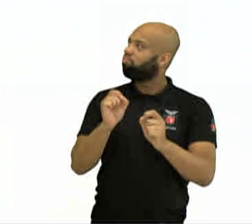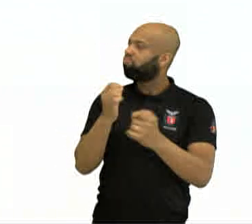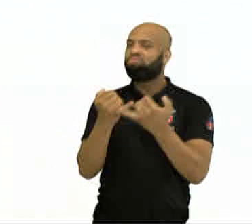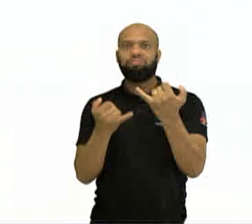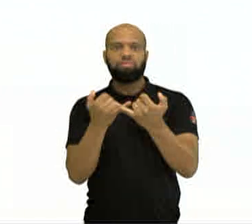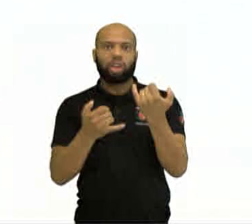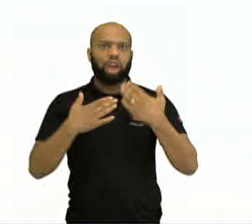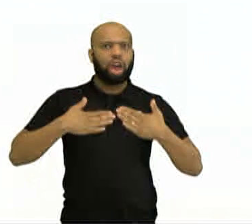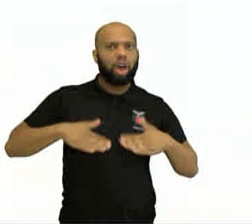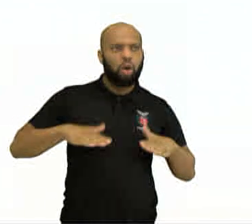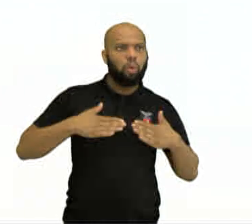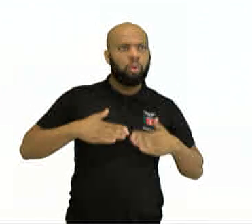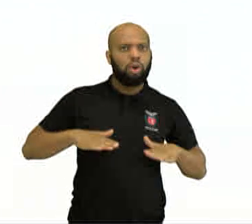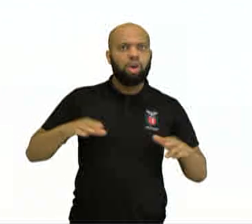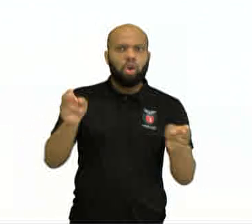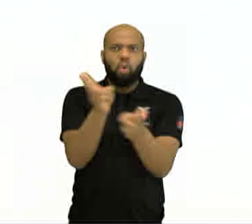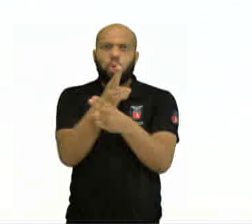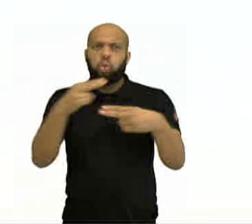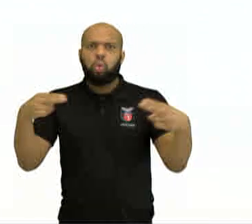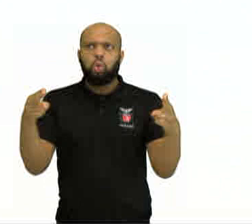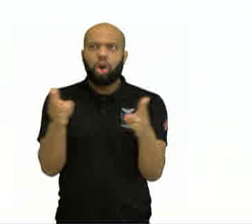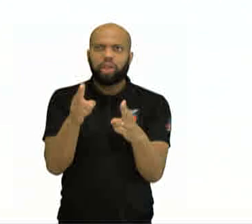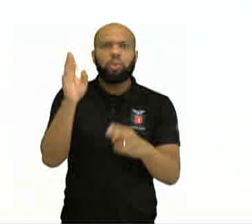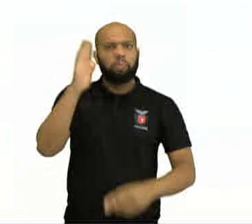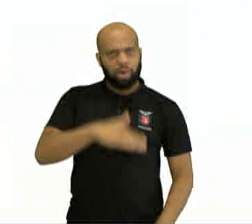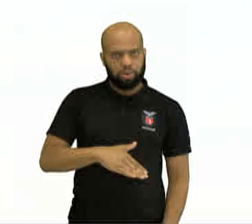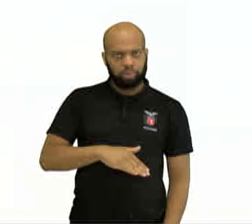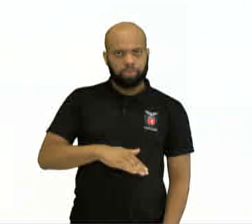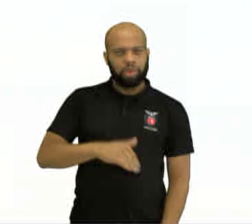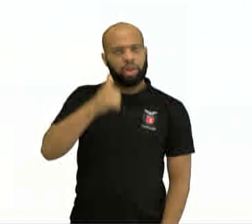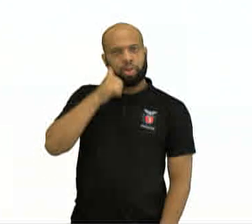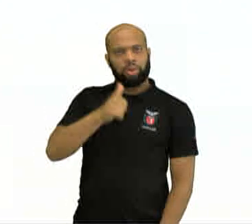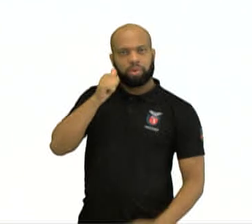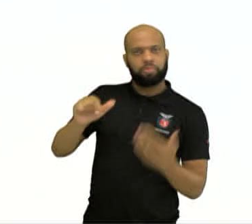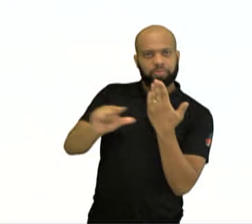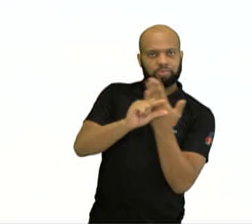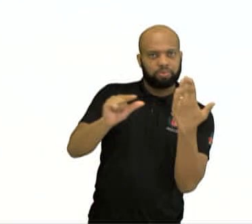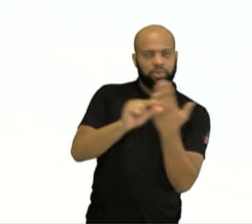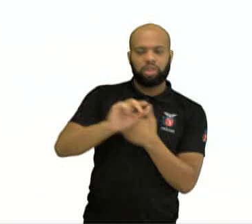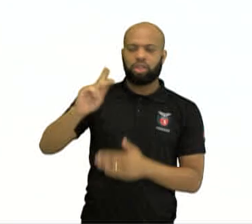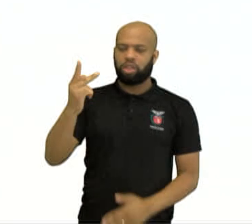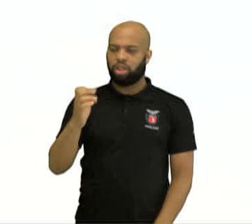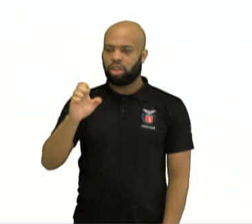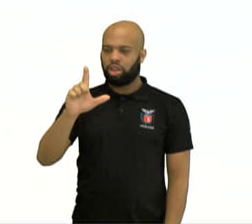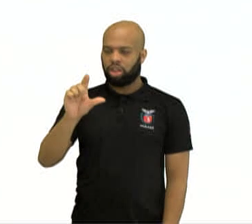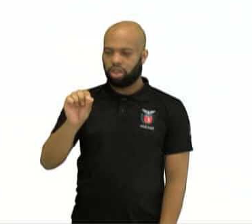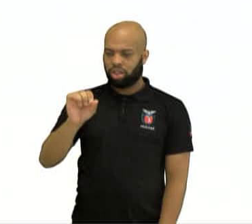O vento era mesmo assombrado. Heloísa Seixas, Contos Mínimos.